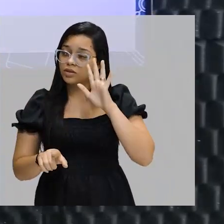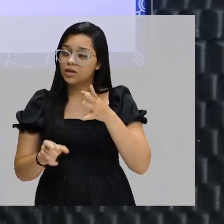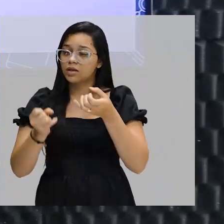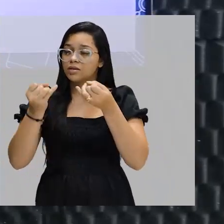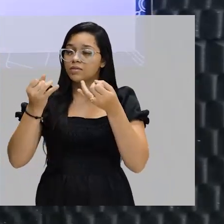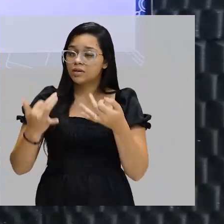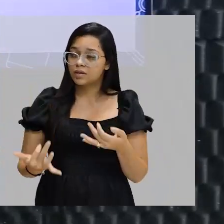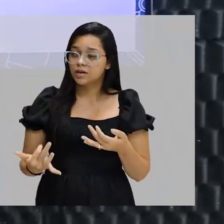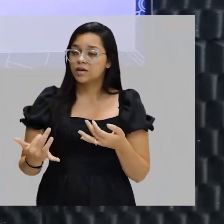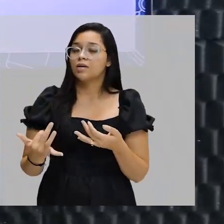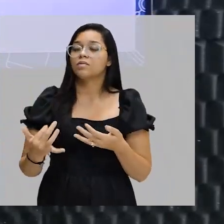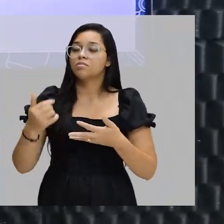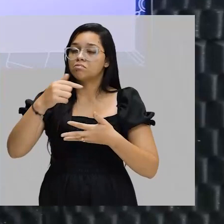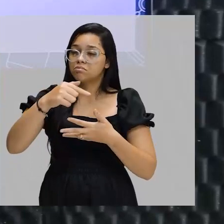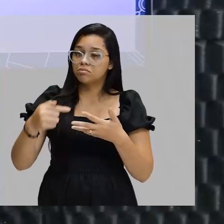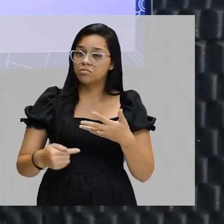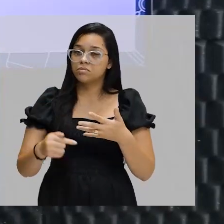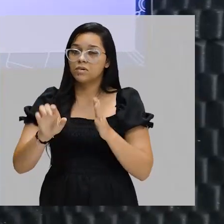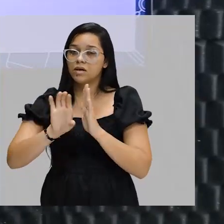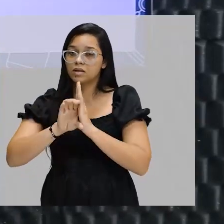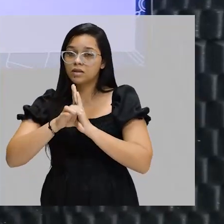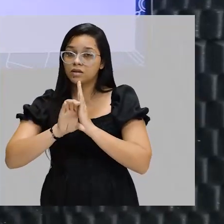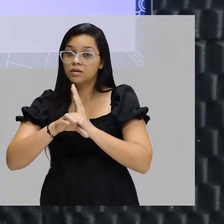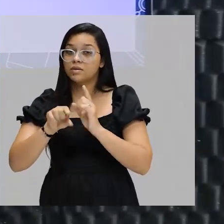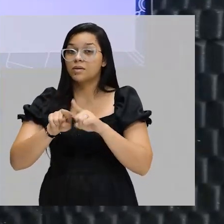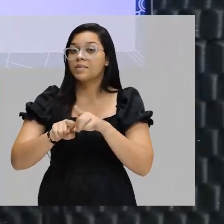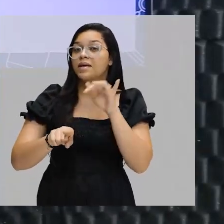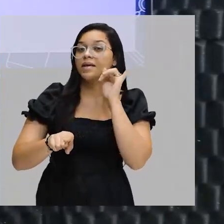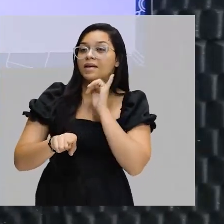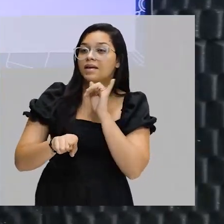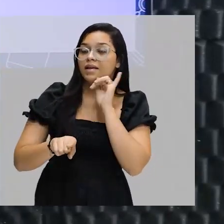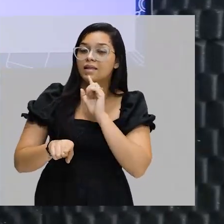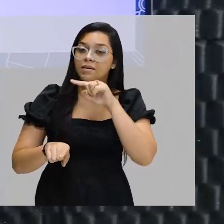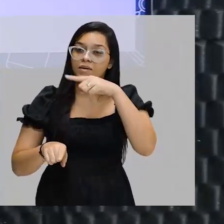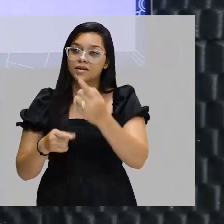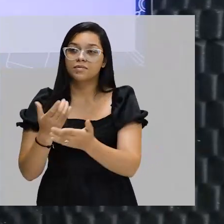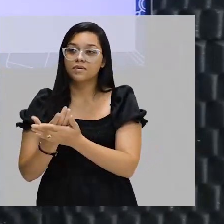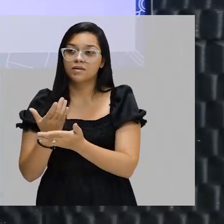pouquinho deles, considerando definição e exemplos. Na